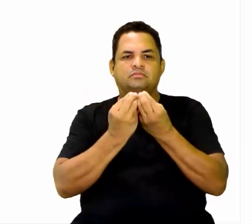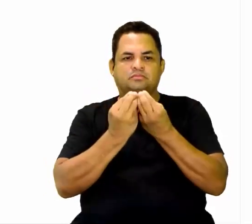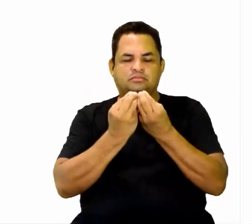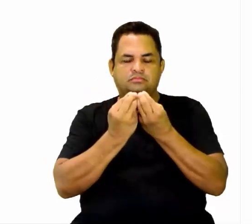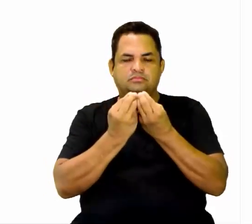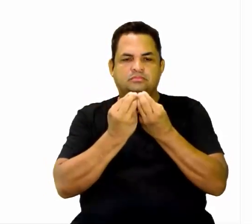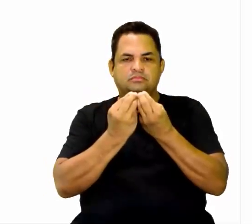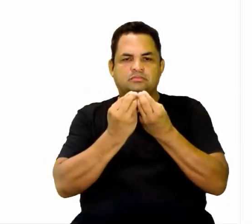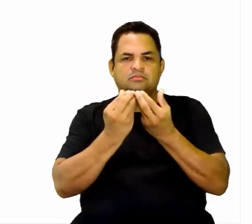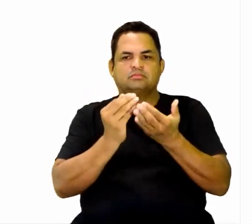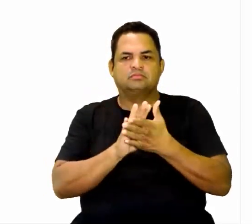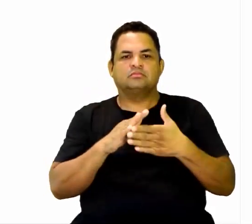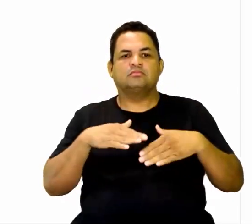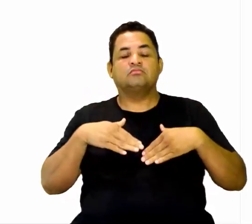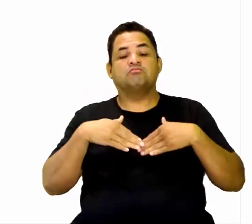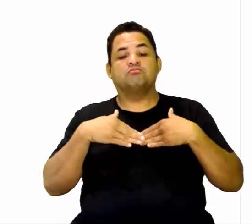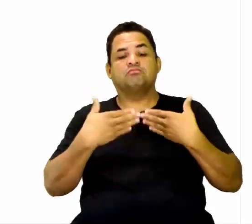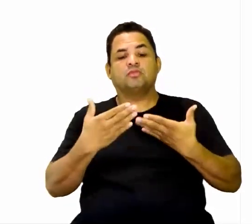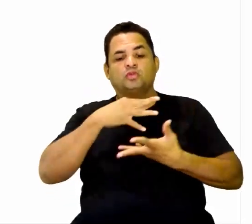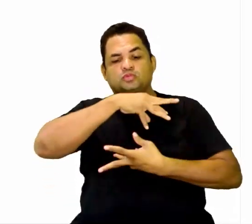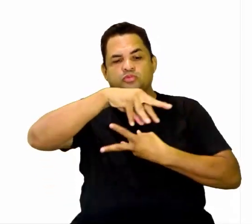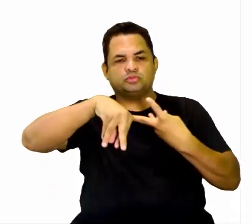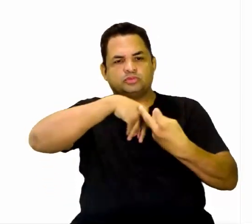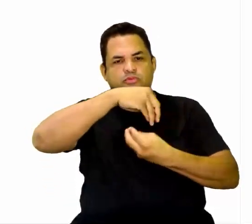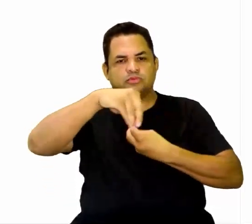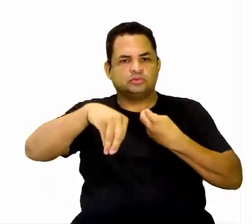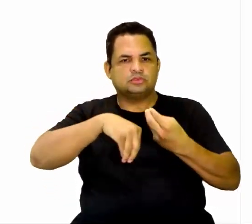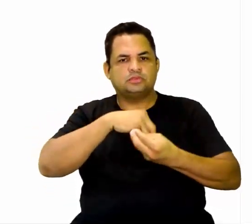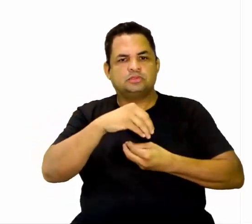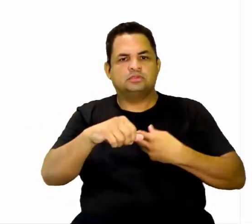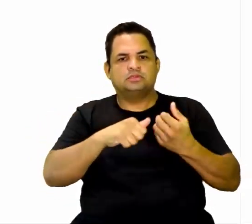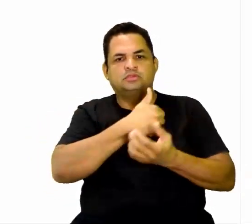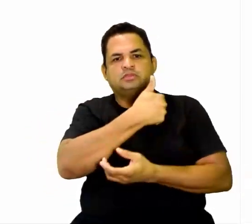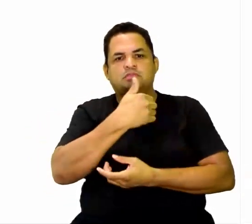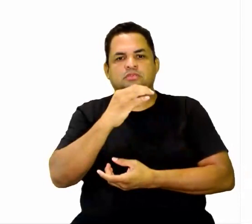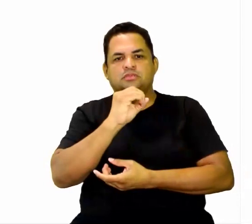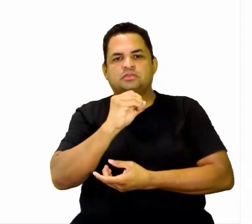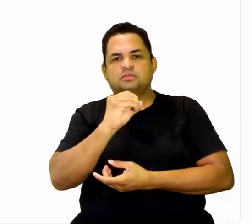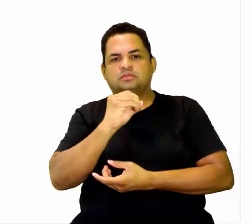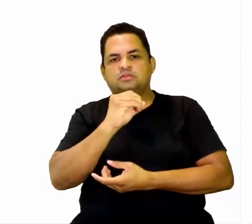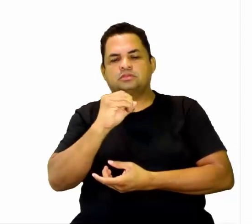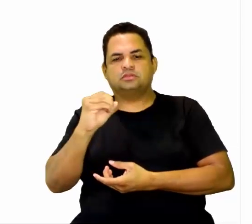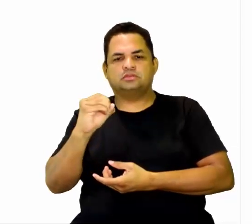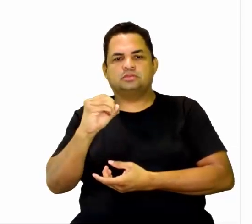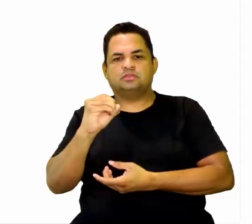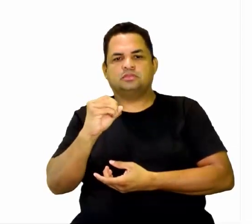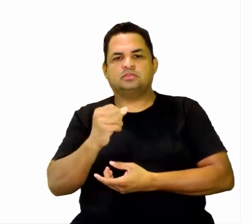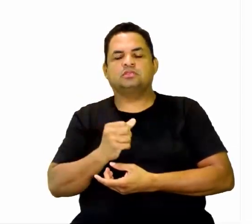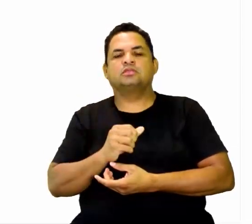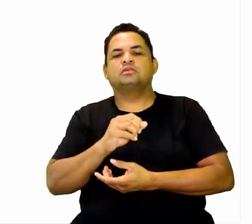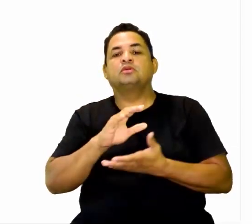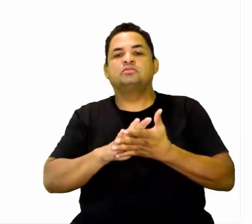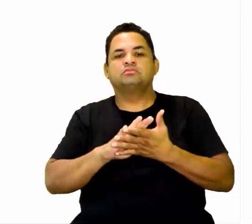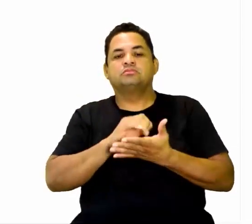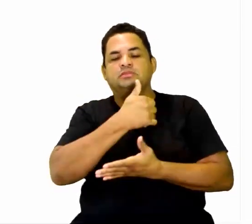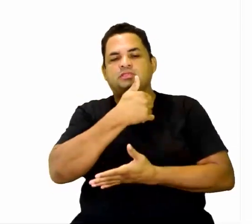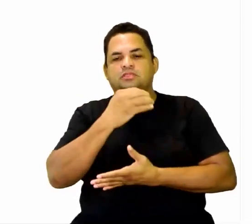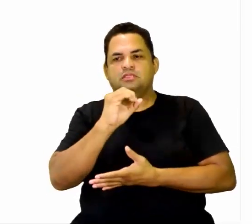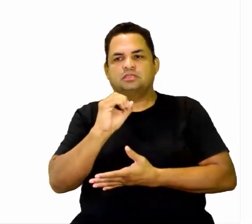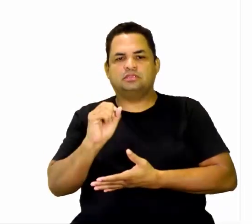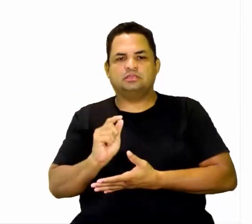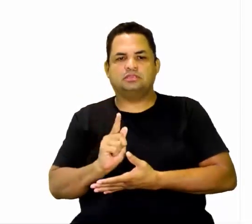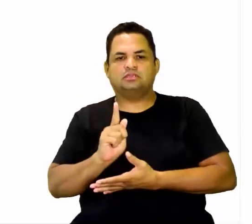substância que se dissolve em 10 gramas ou em 100